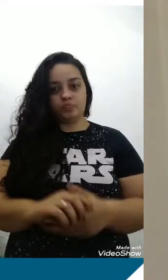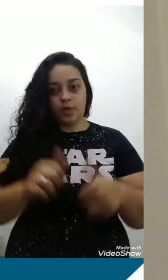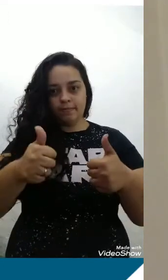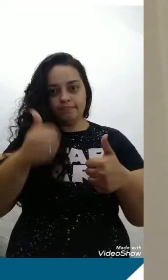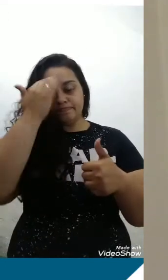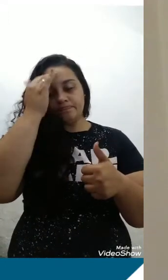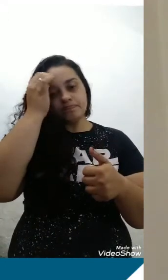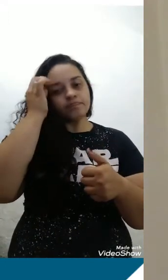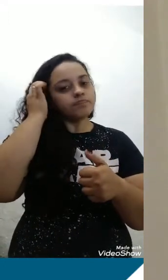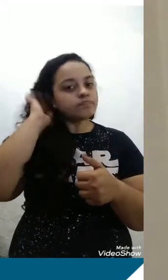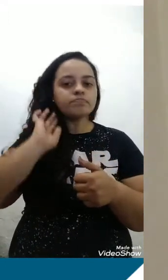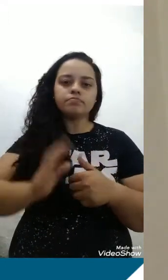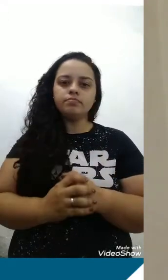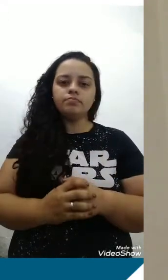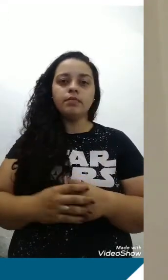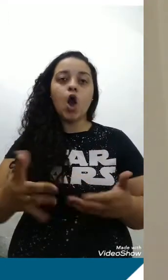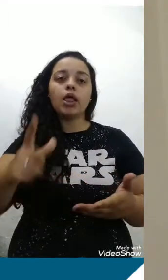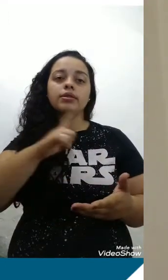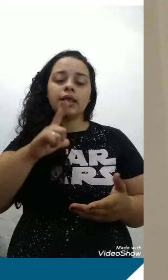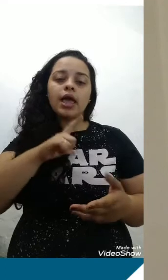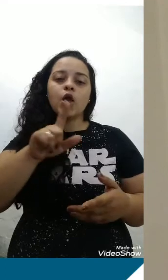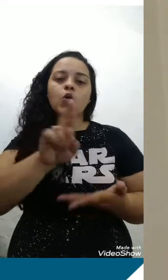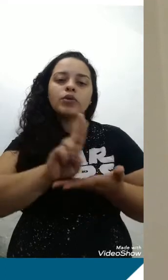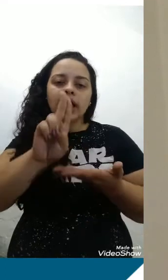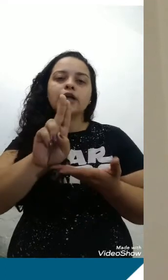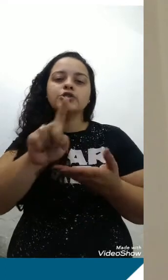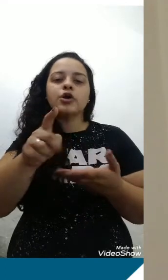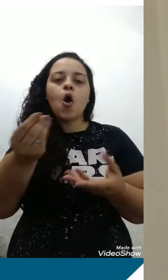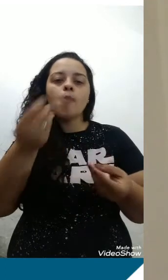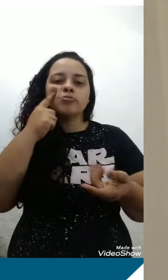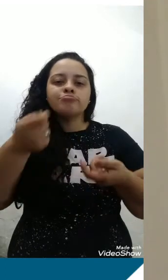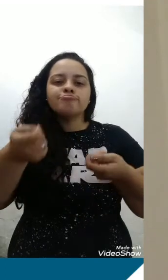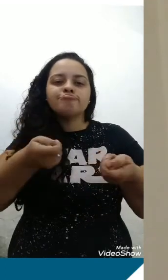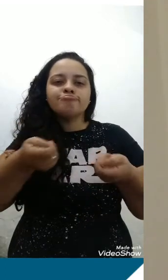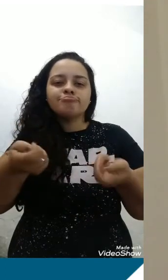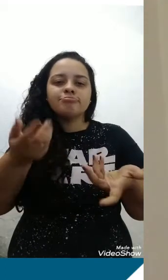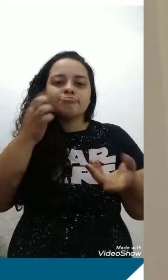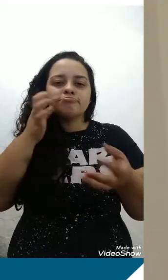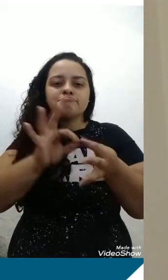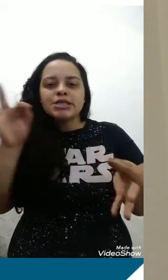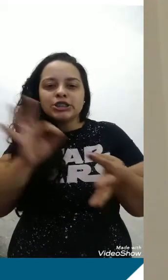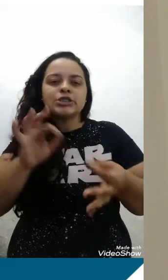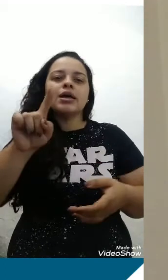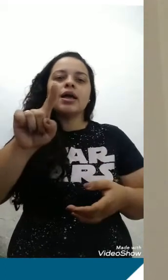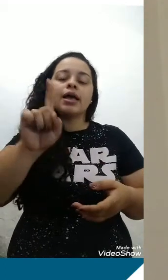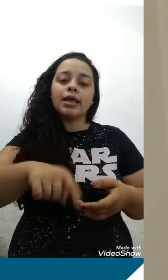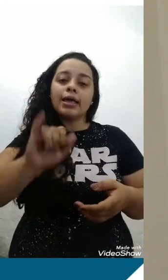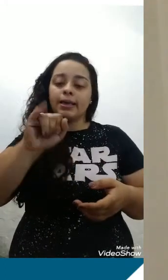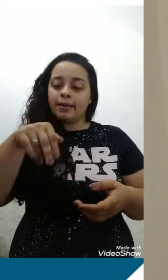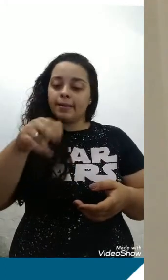o I. Tudo bem? A unidade de medida do sistema internacional que